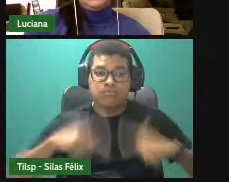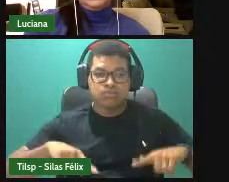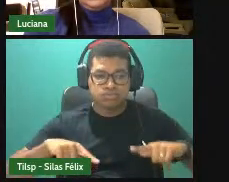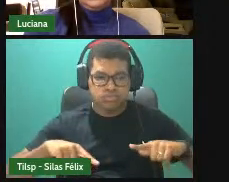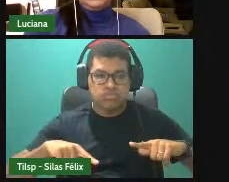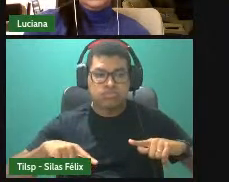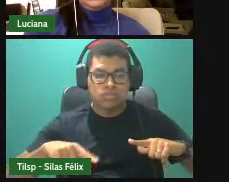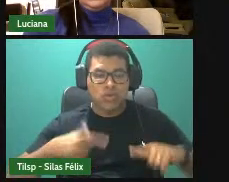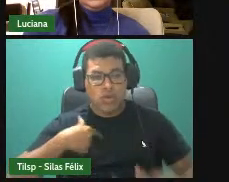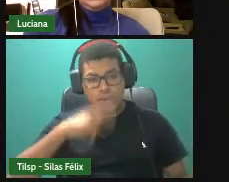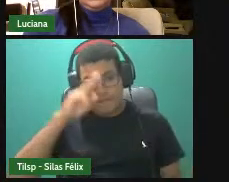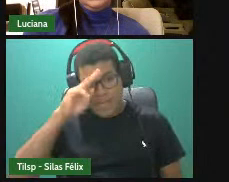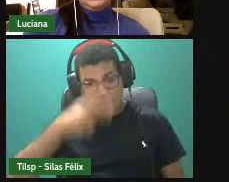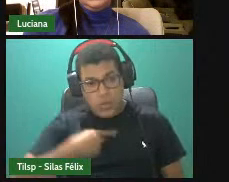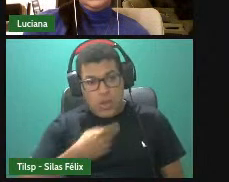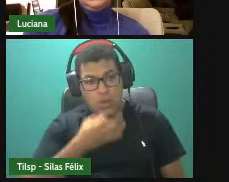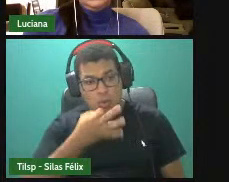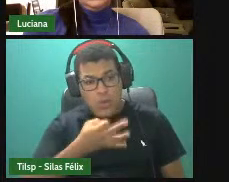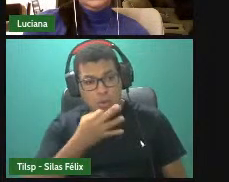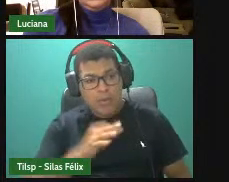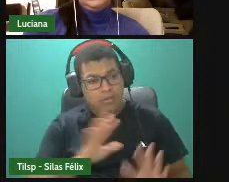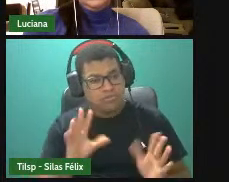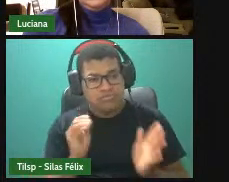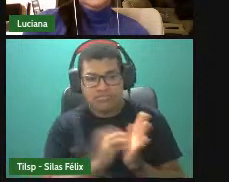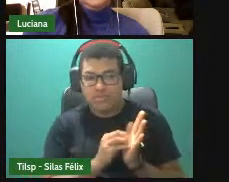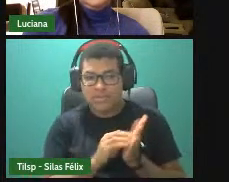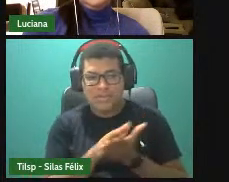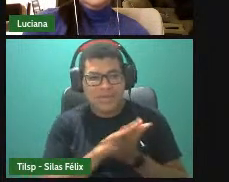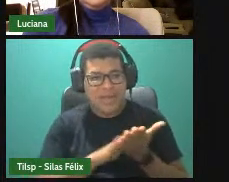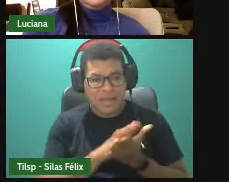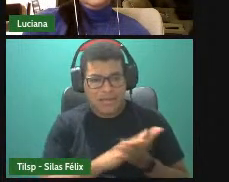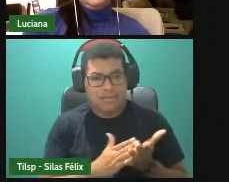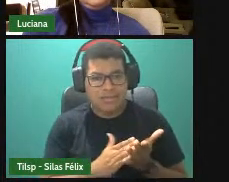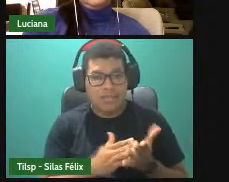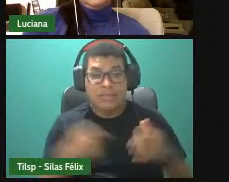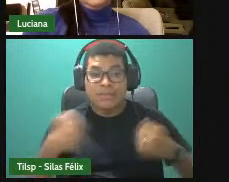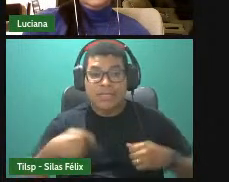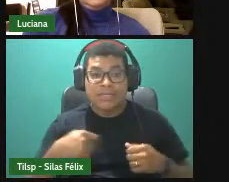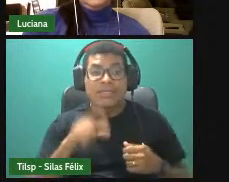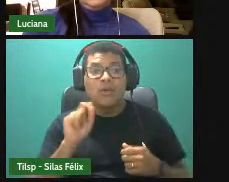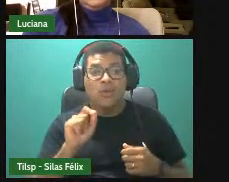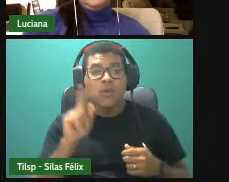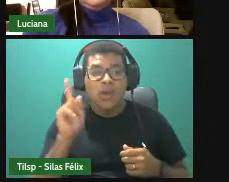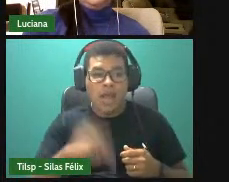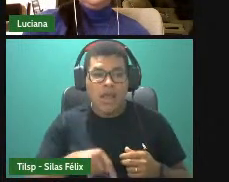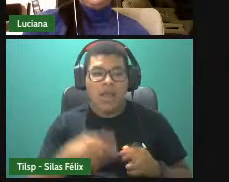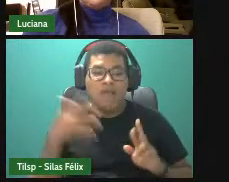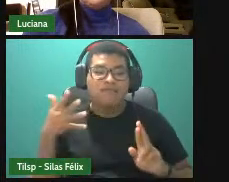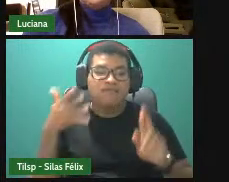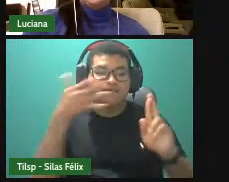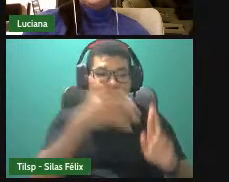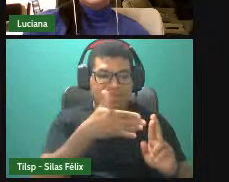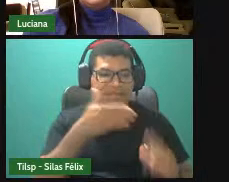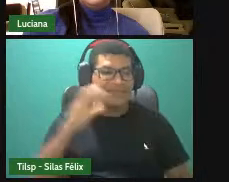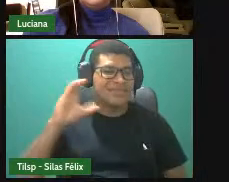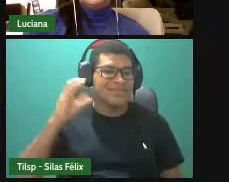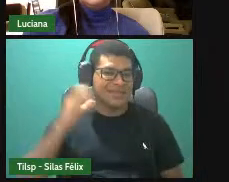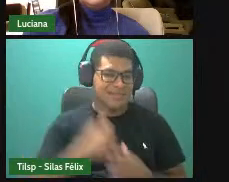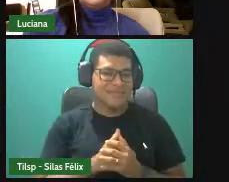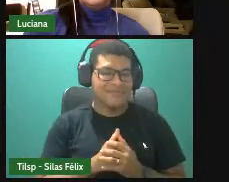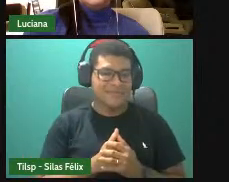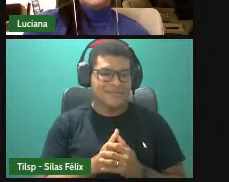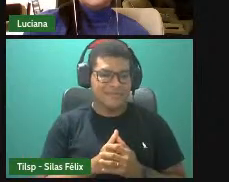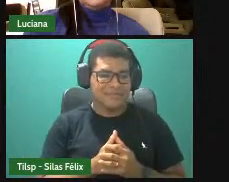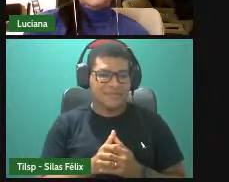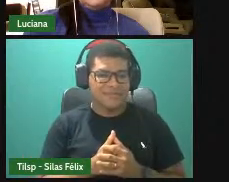questões pessoais. E isso é interessantíssimo, estar sempre embasados em fundamentos científicos. Tá? E